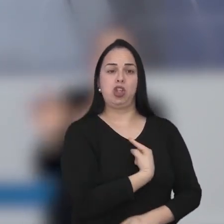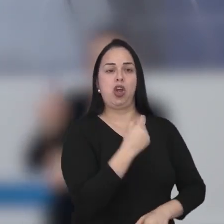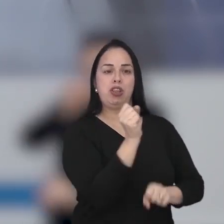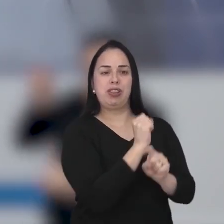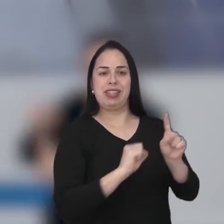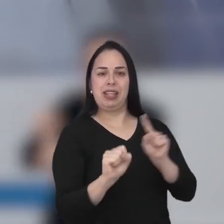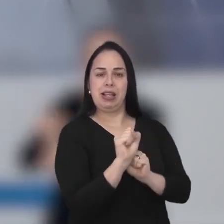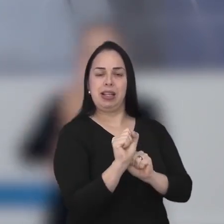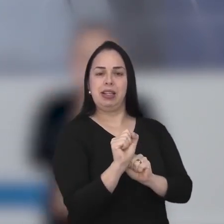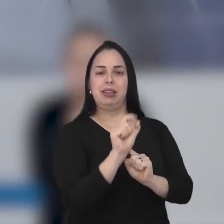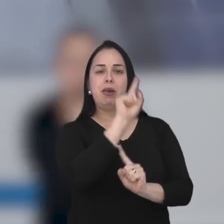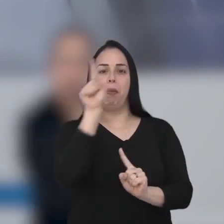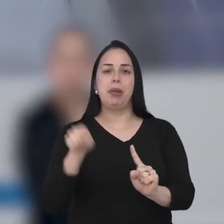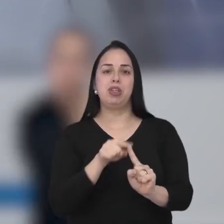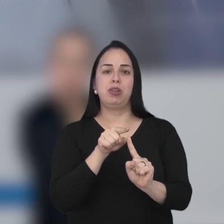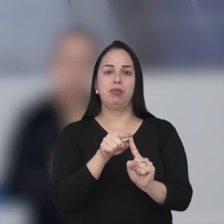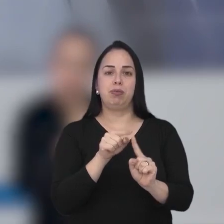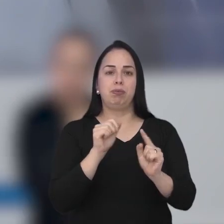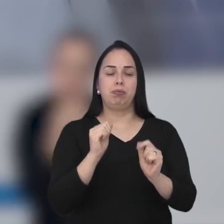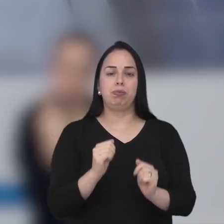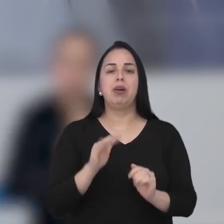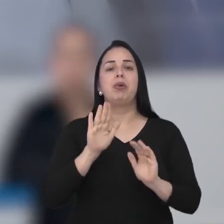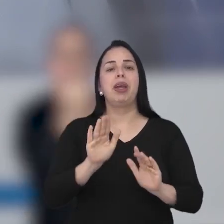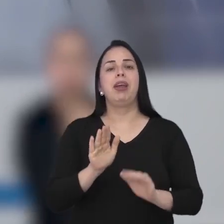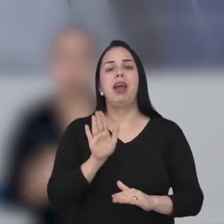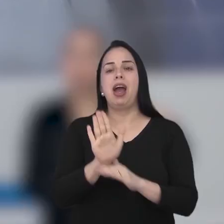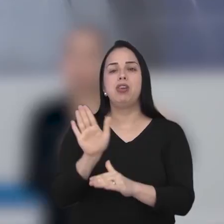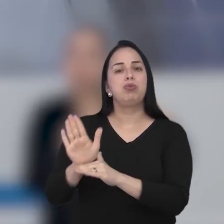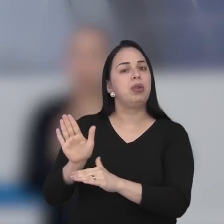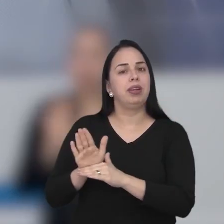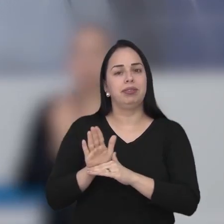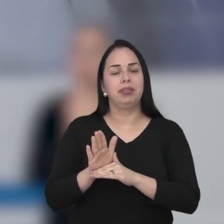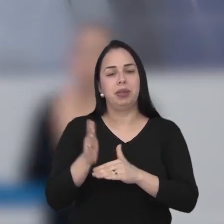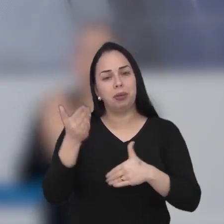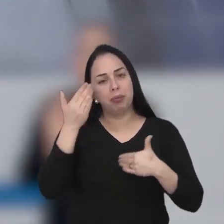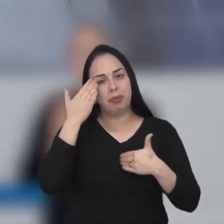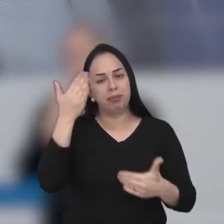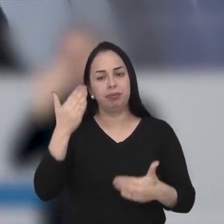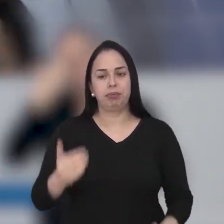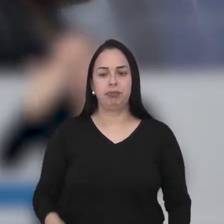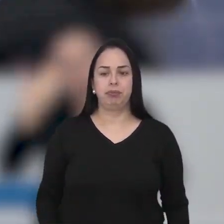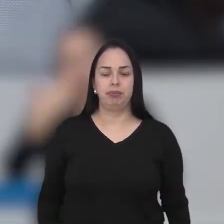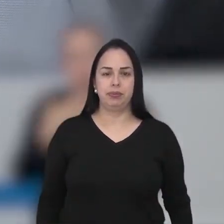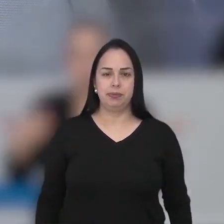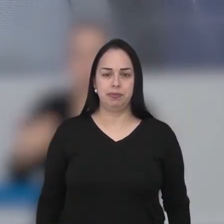nós, sociedade, temos uma missão maior, que é fazer a diferença. Muito obrigada.